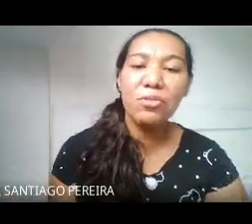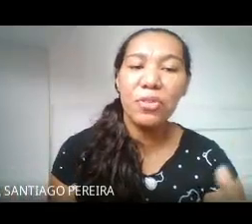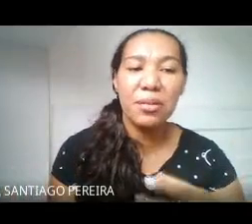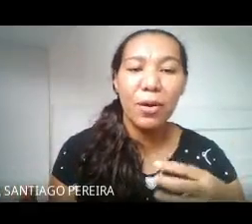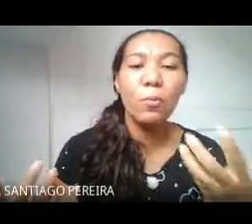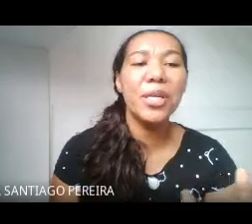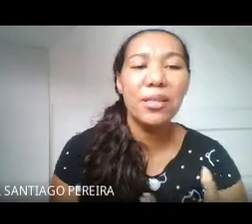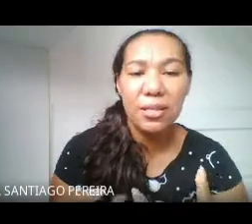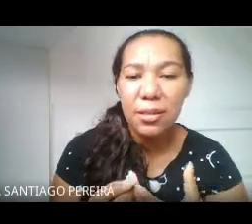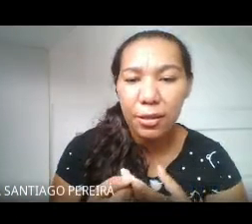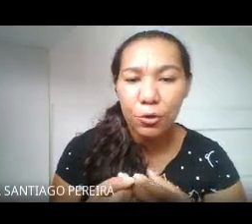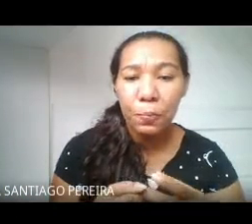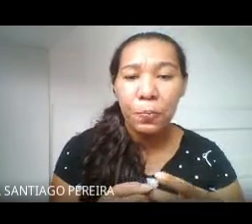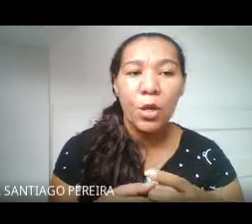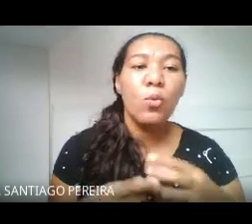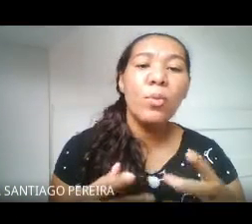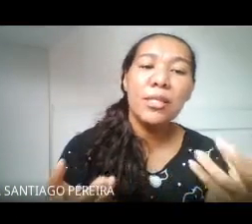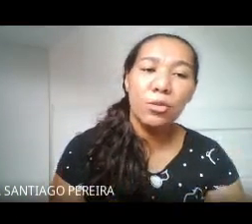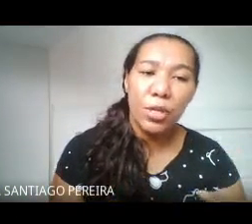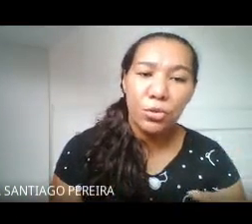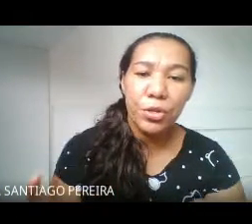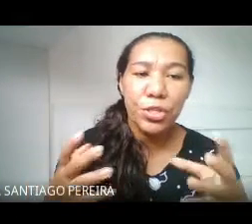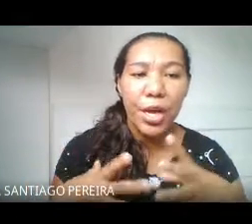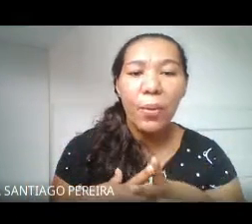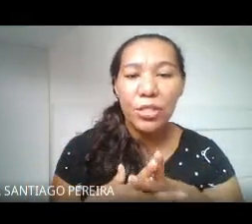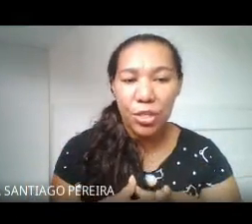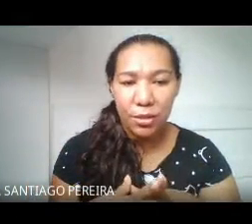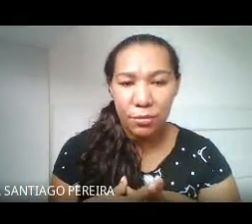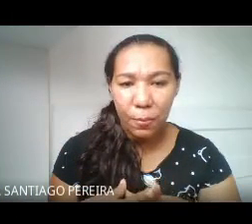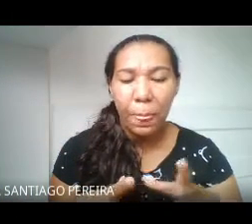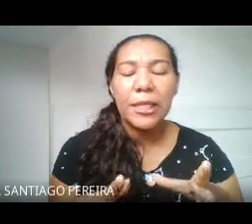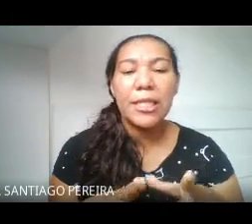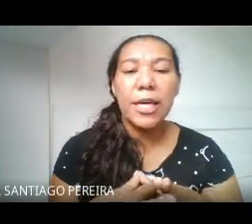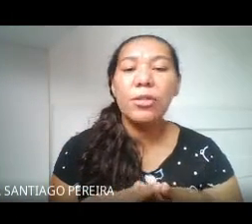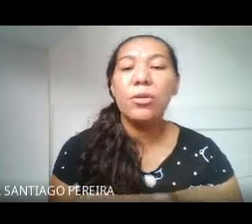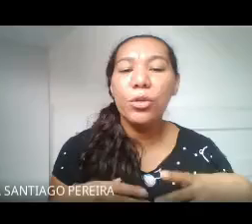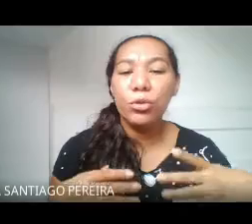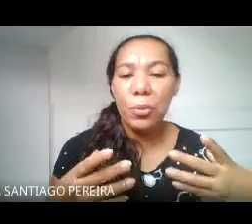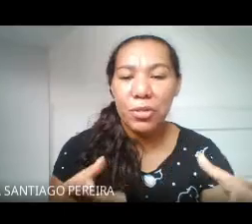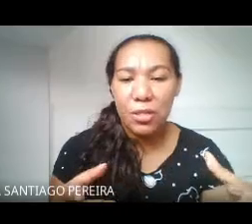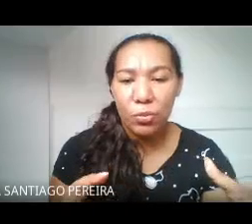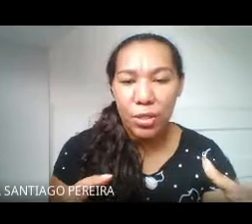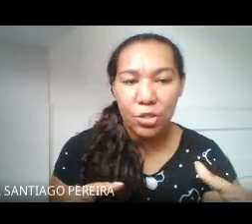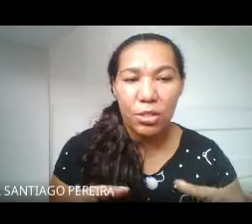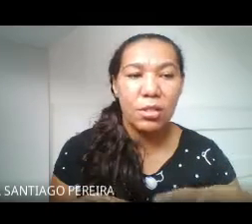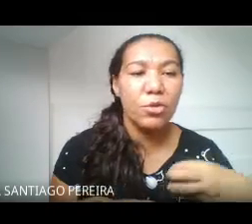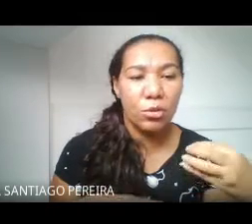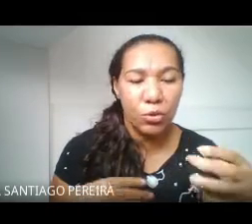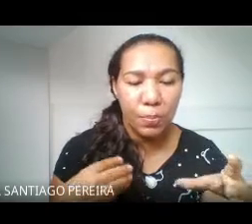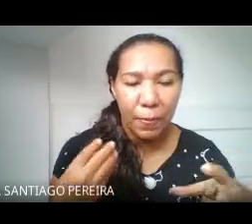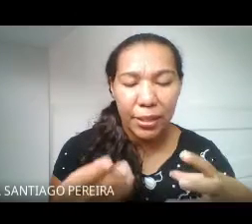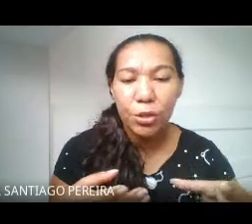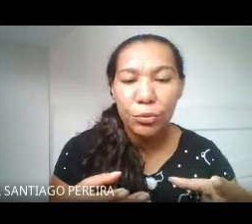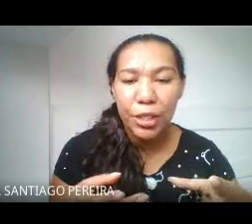que eu preciso fazer para compreender esse texto? Uma das situações é o adjetivo, tá certo? Então eu trouxe para vocês alguns adjetivos